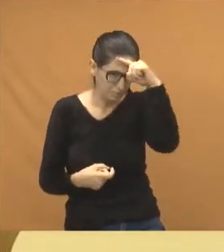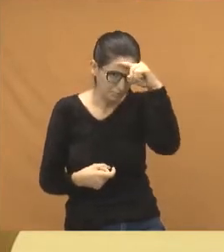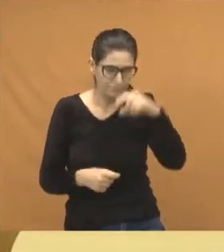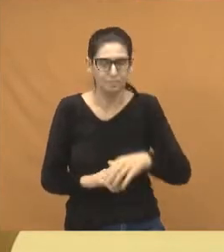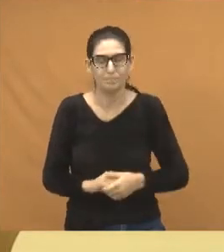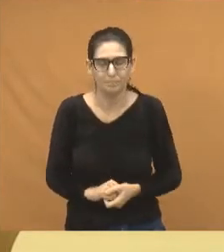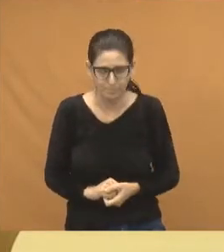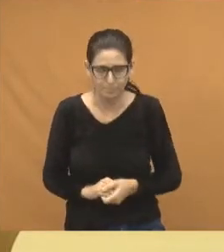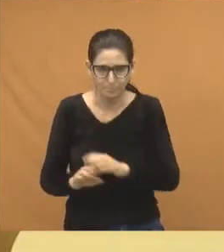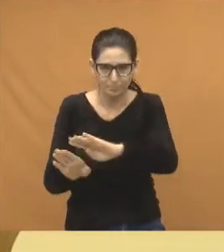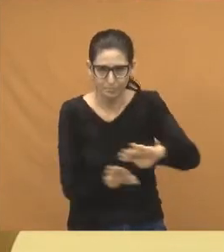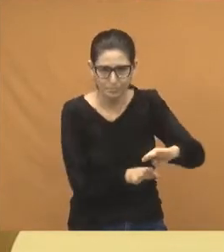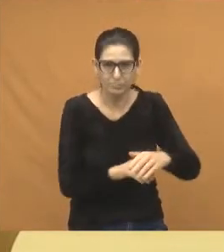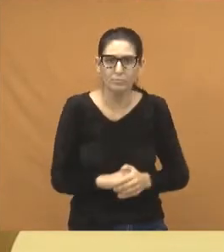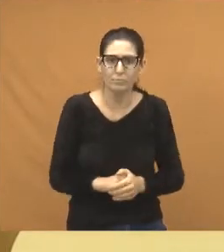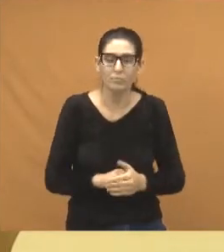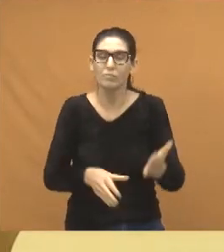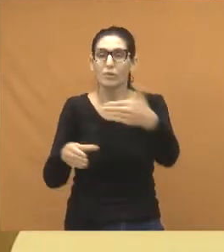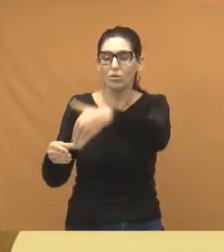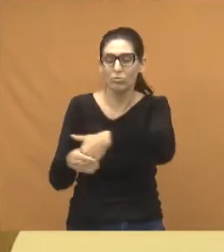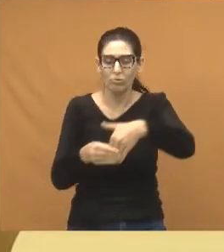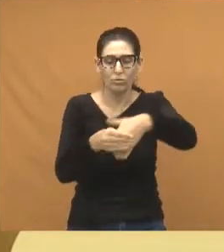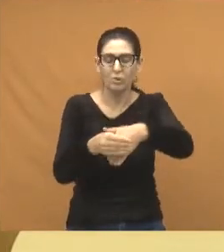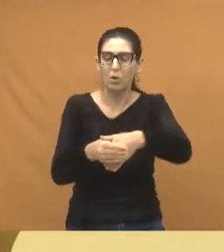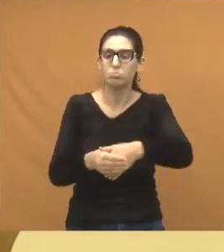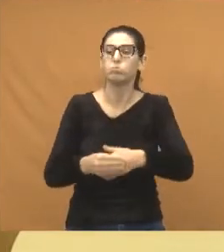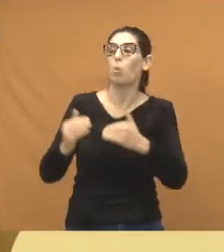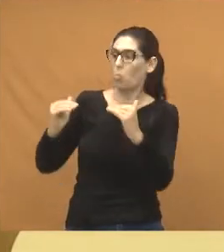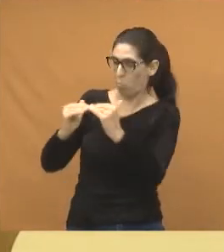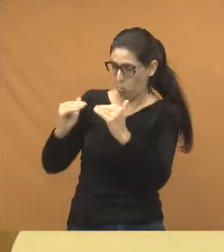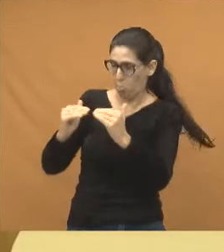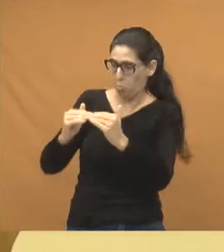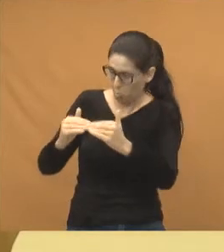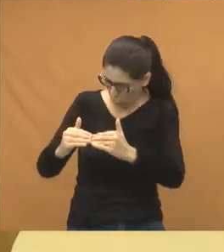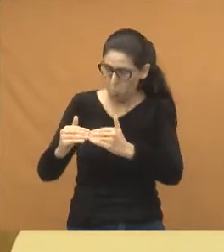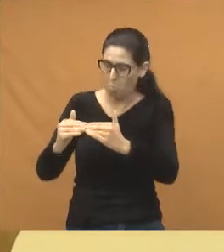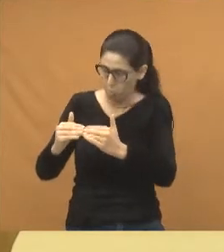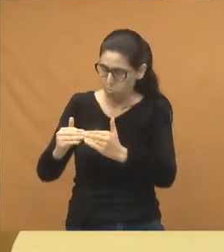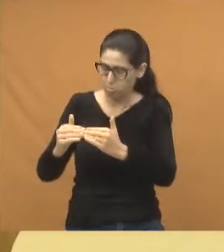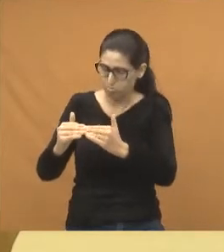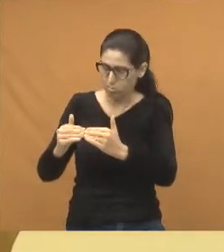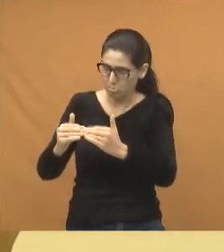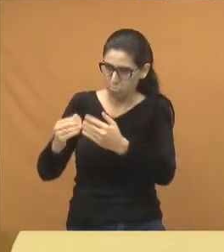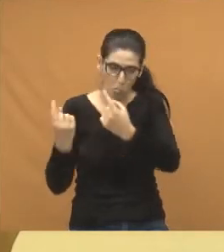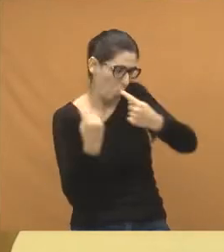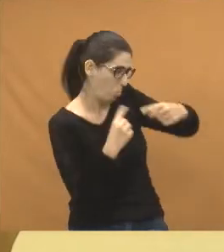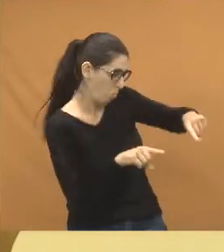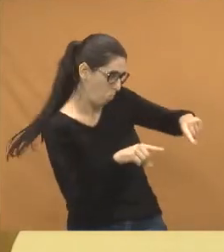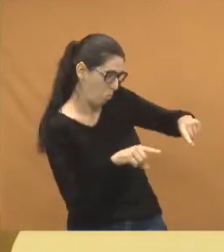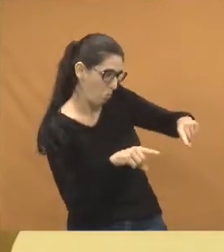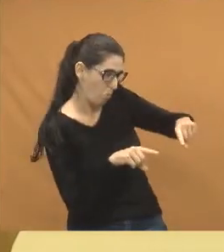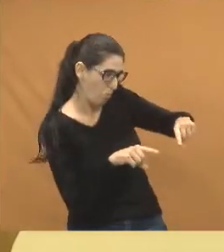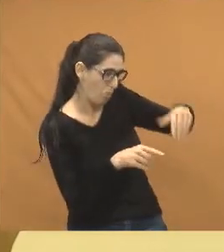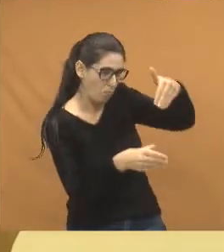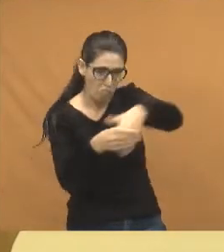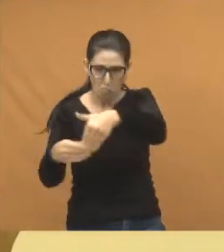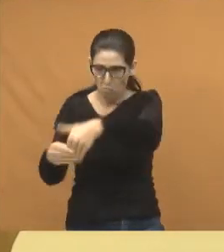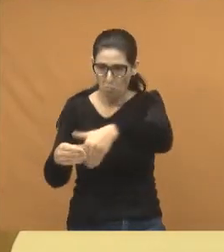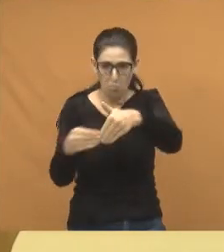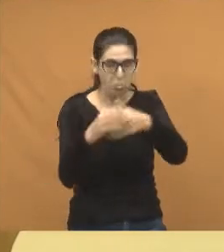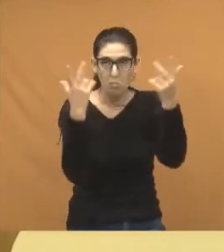vereadores estão para votar. Quem quiser votar a favor, vota. Quem quiser votar contra, vota. estão aí para